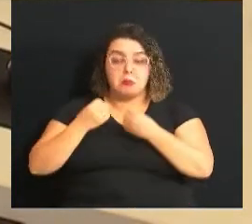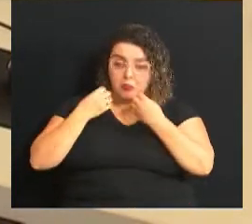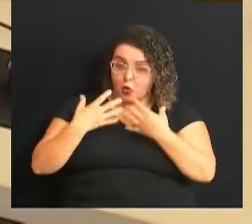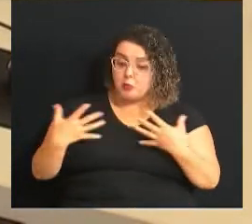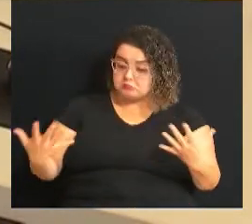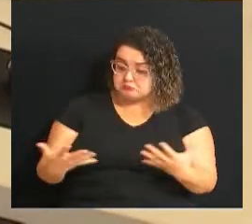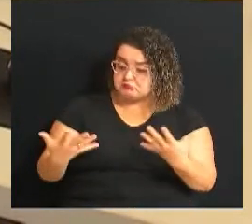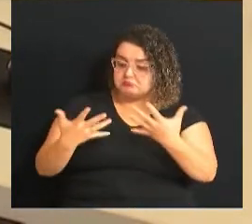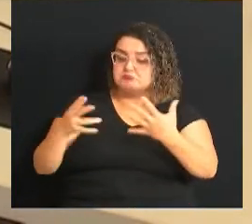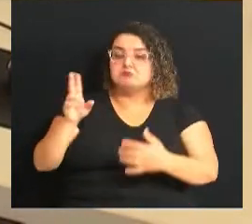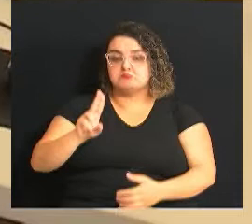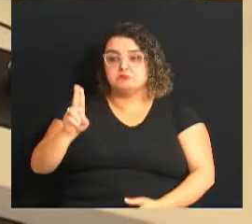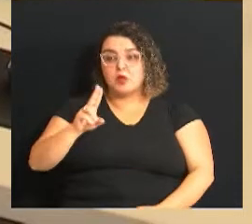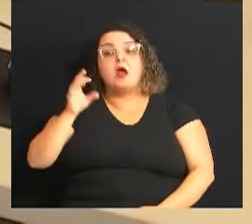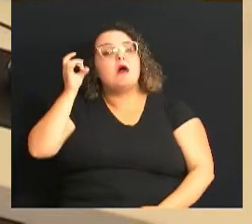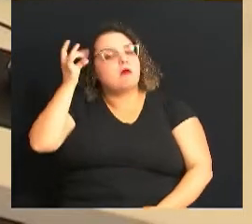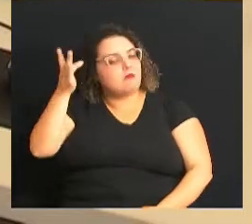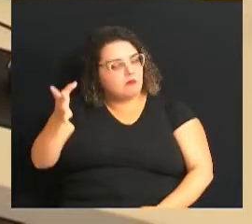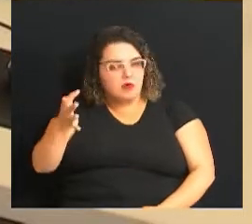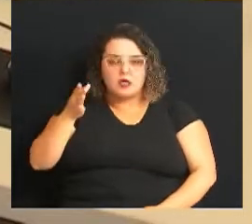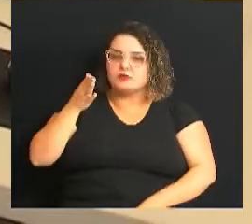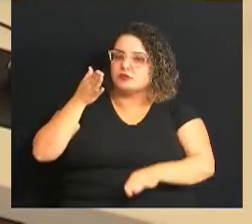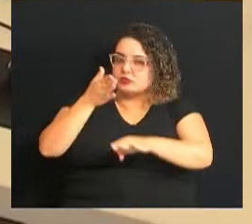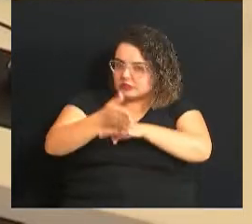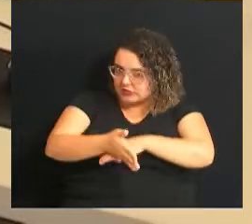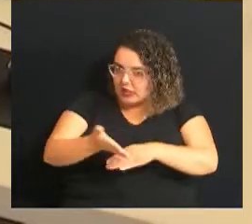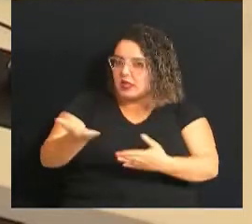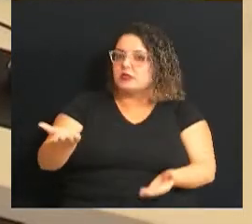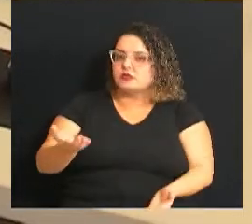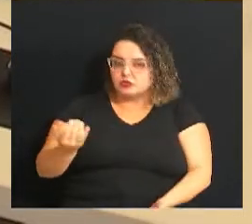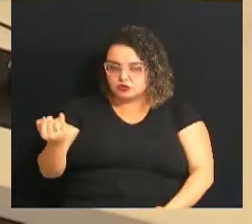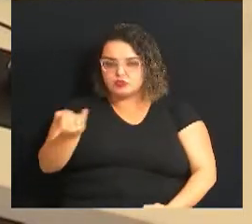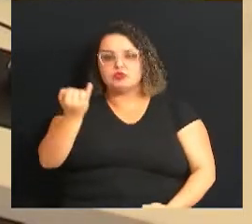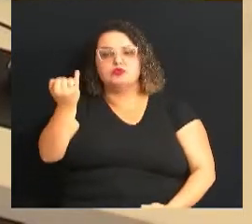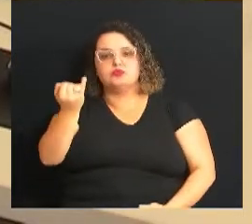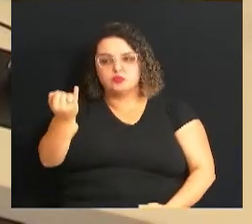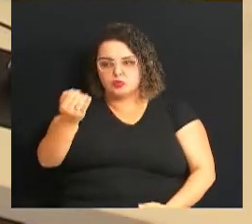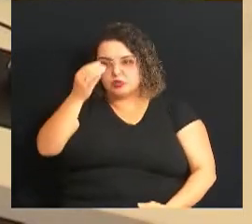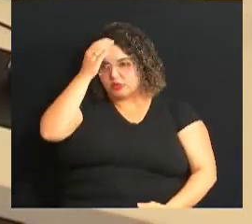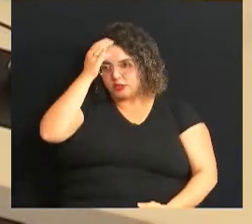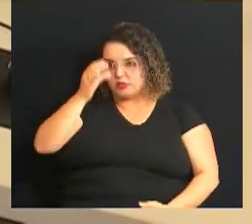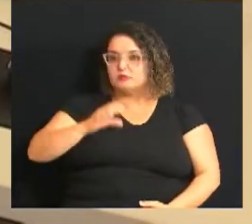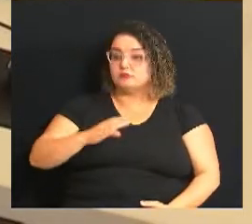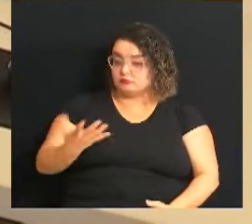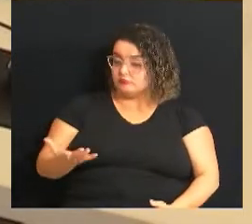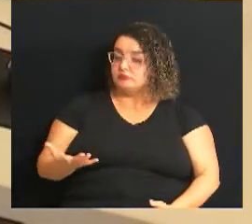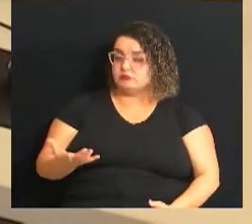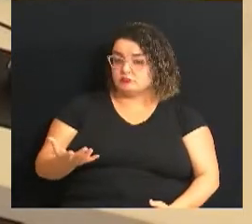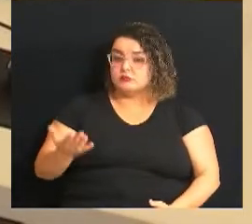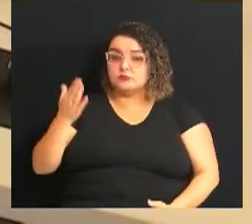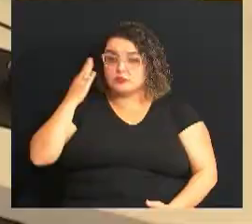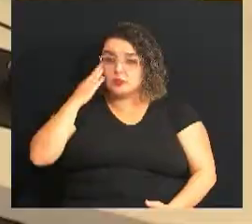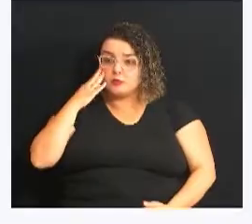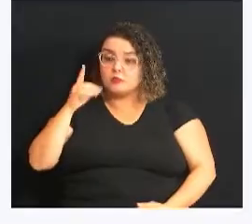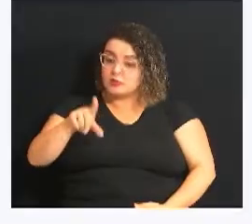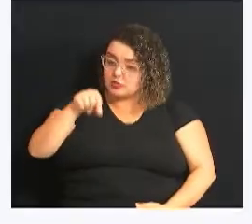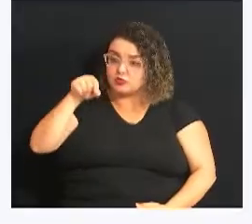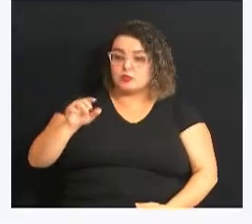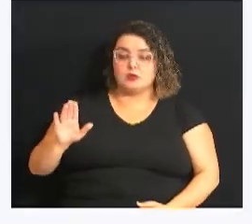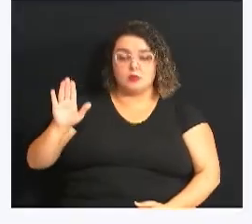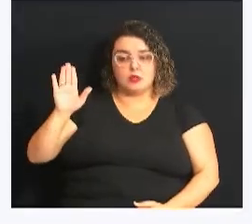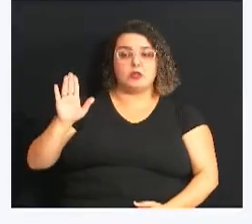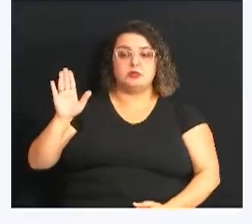ser utilizada, de fácil navegação e muito importante para o cidadão se valer dela para escolher seu candidato.